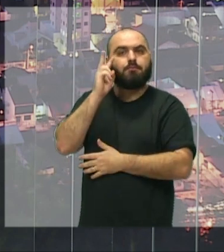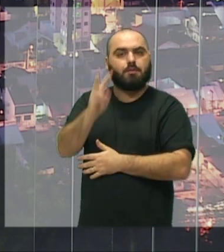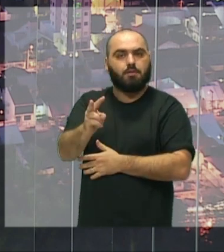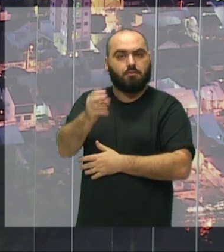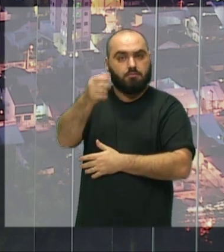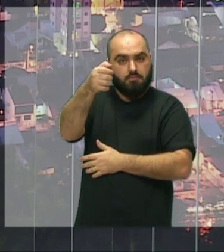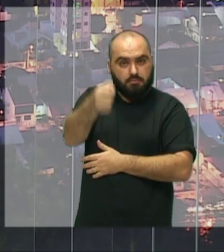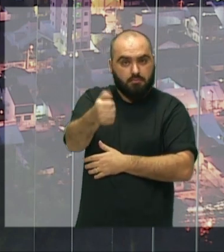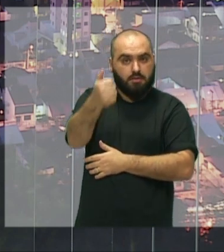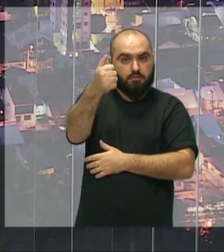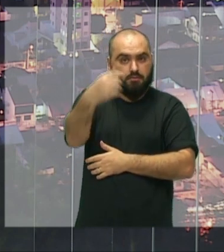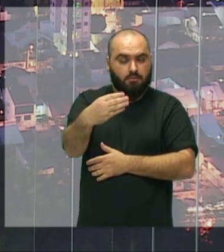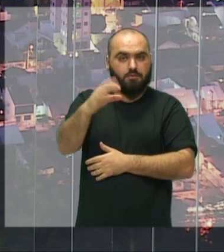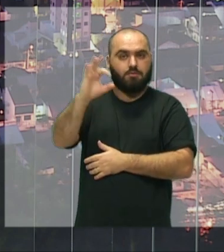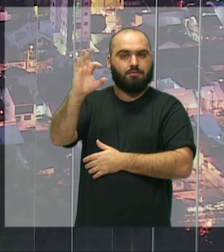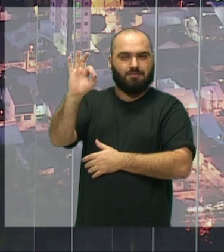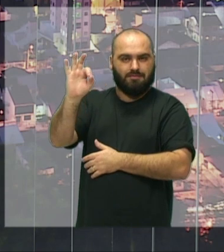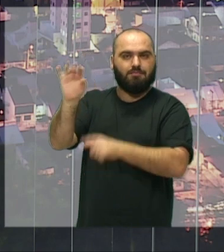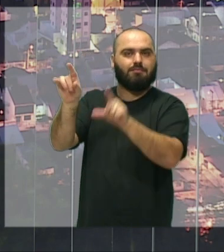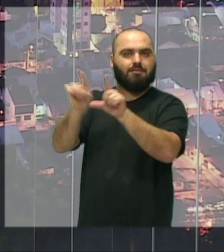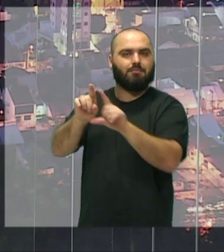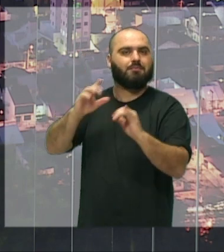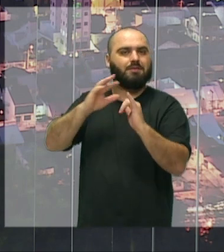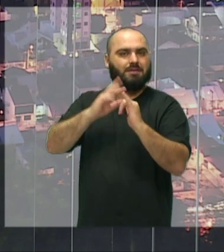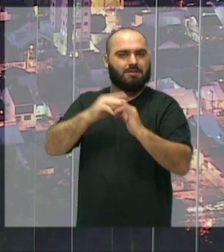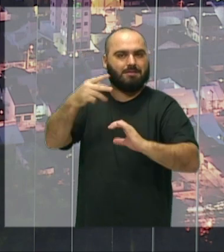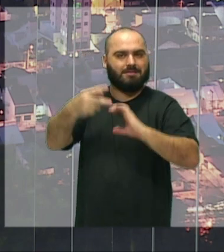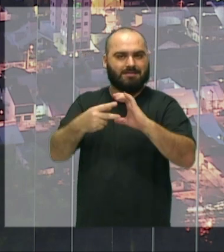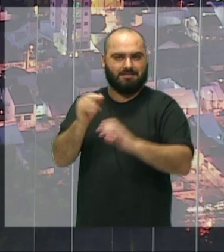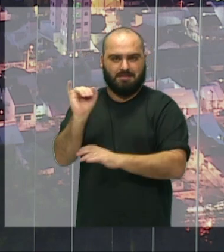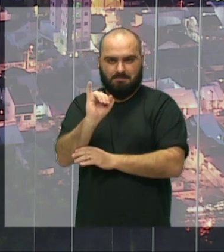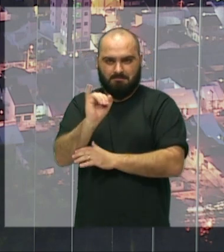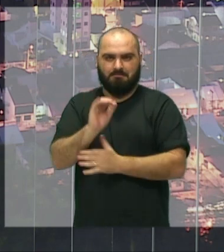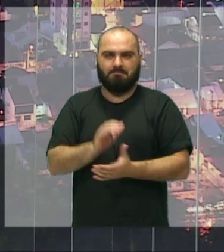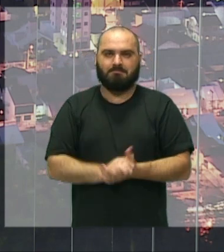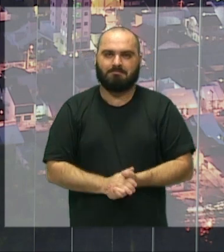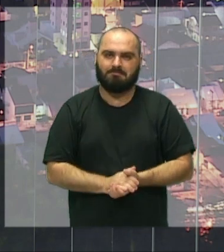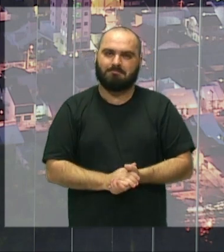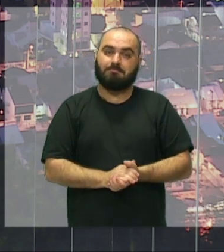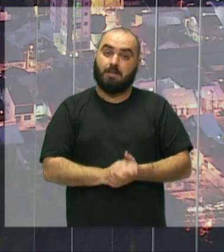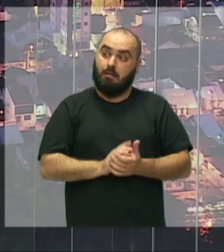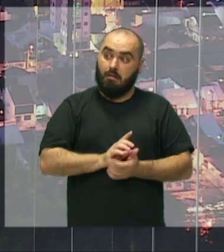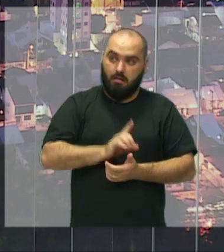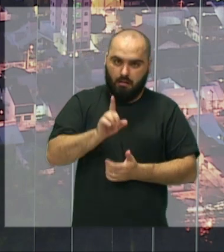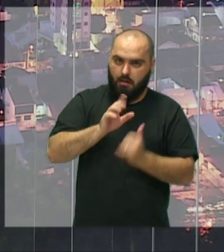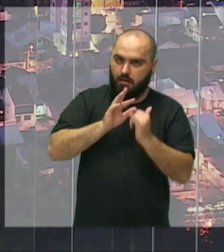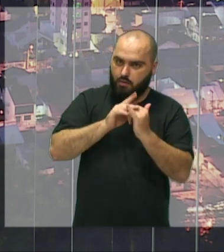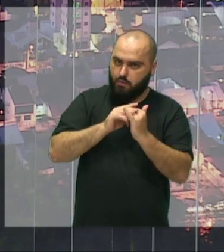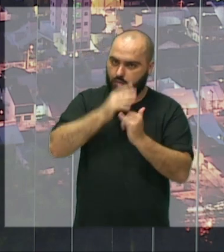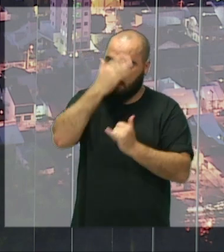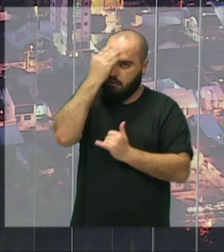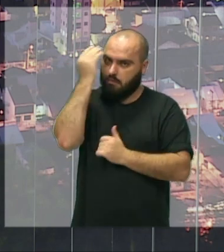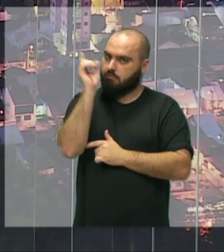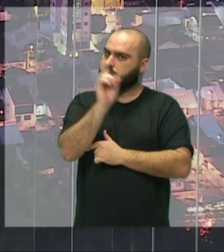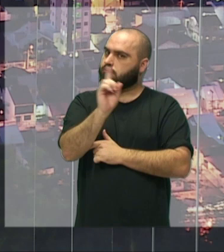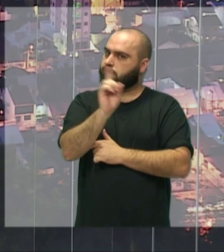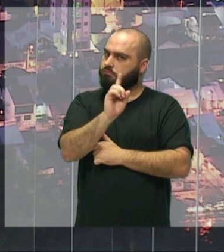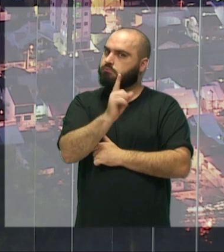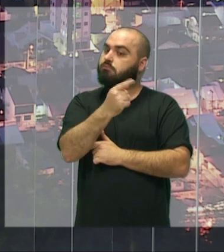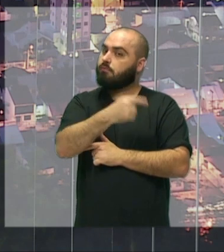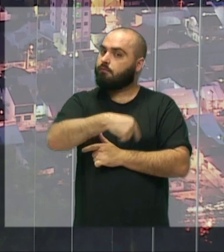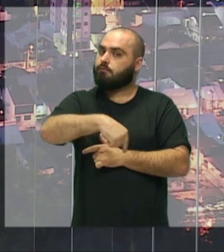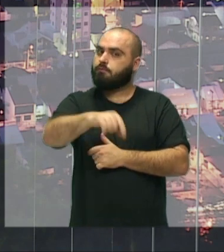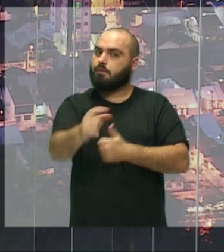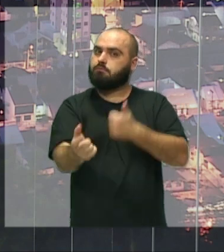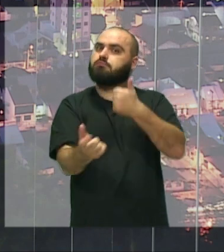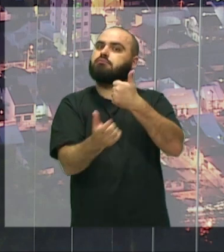canal 14 da Claro e também no YouTube da Câmara de Vereadores de Itajaí. Lá no YouTube, não se esqueça, tá? Vá lá,